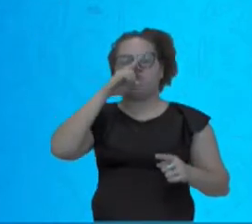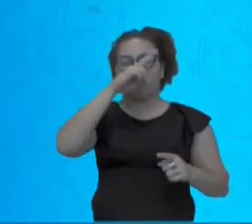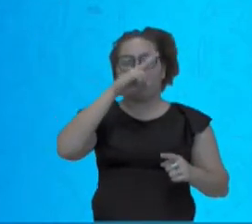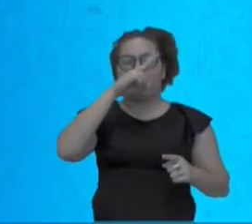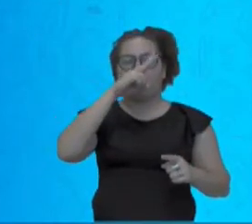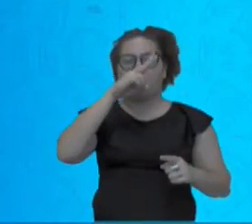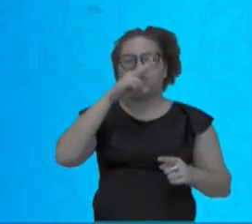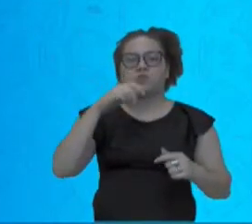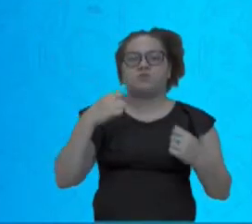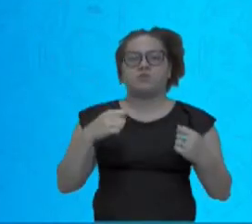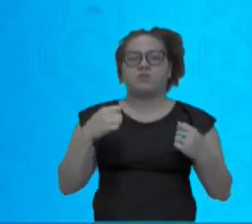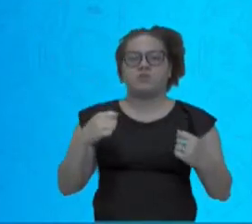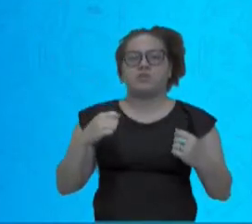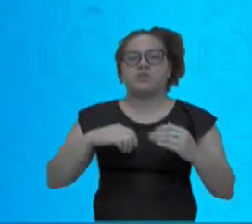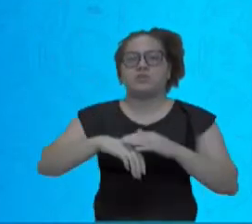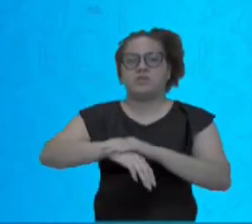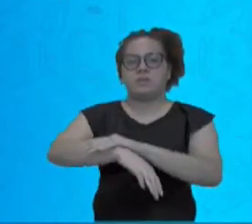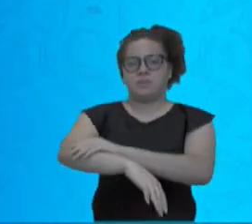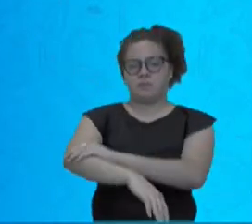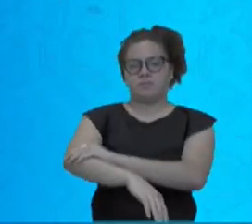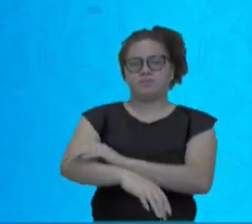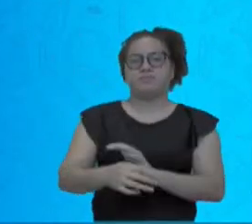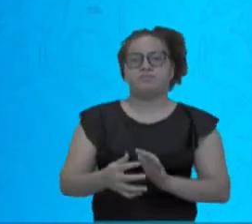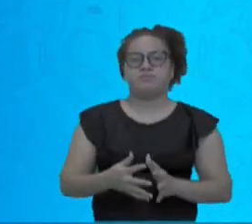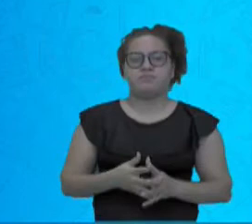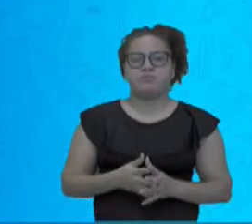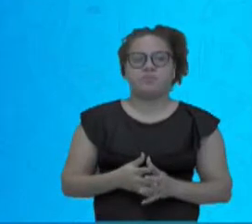da caatinga, porque é muito espinho,